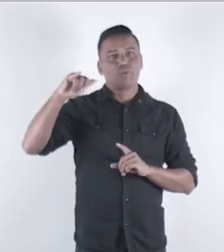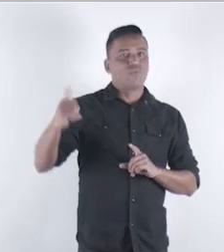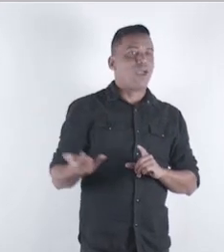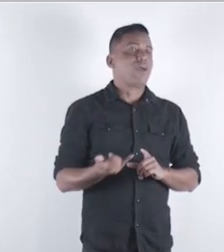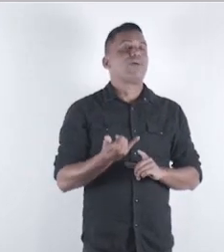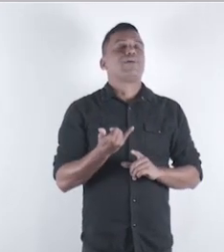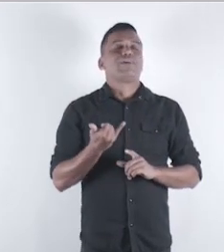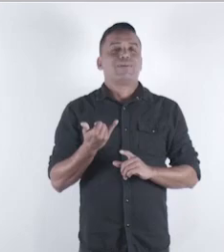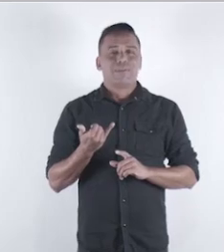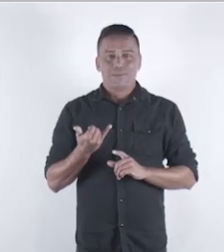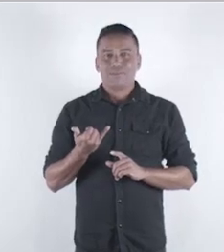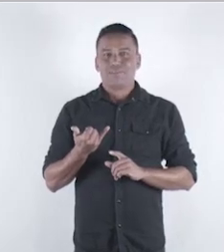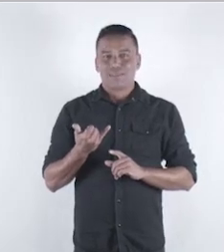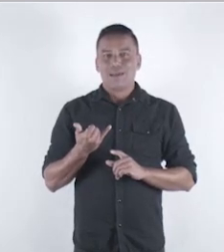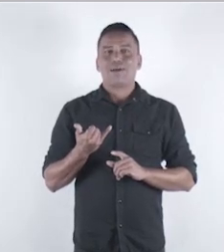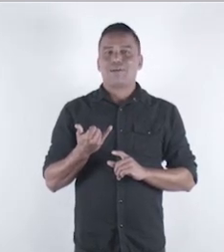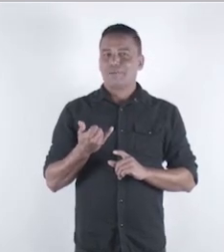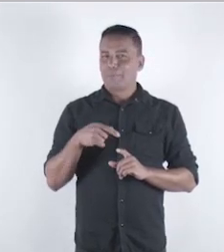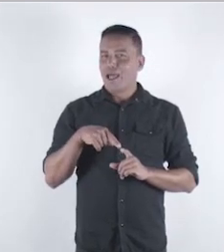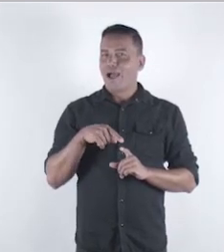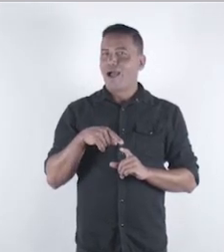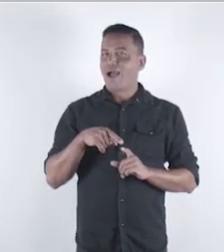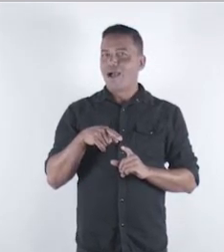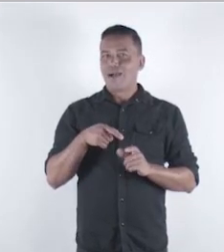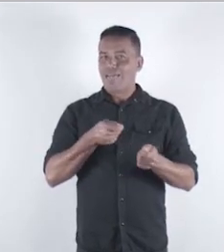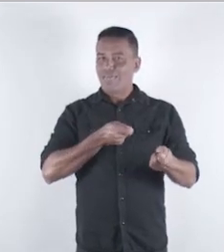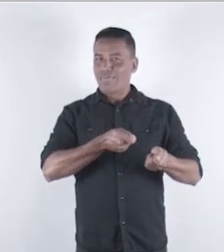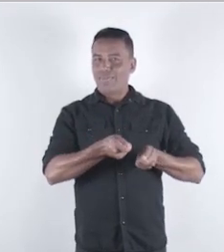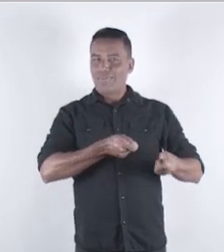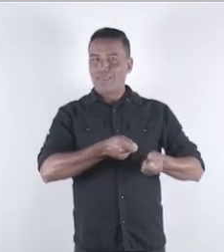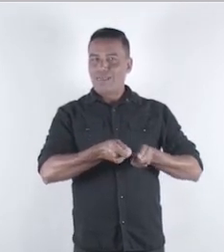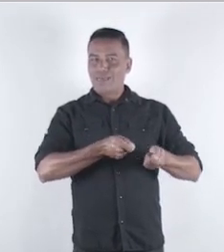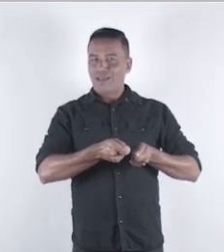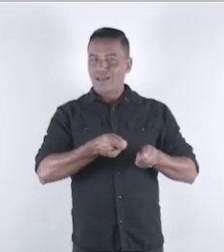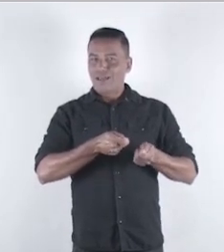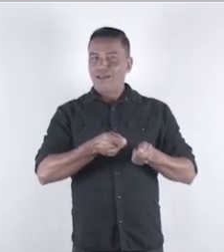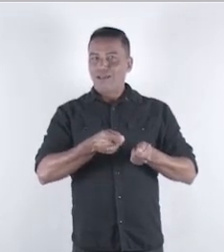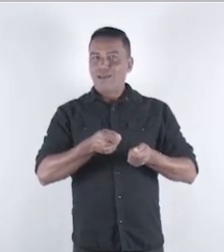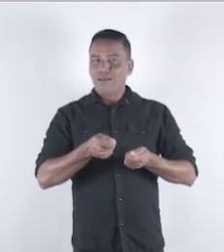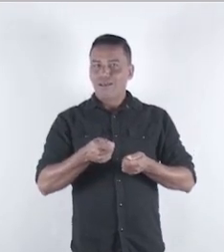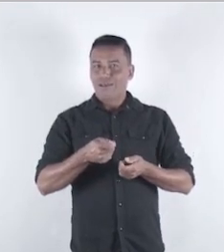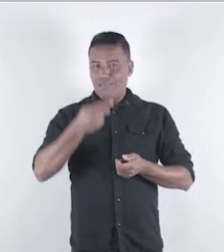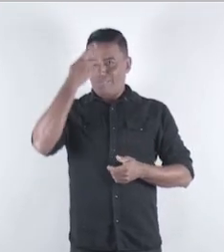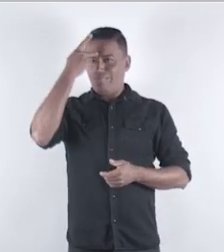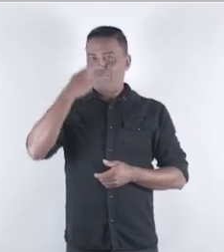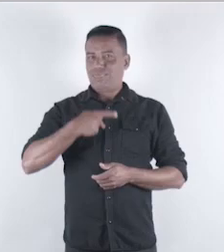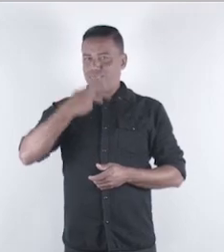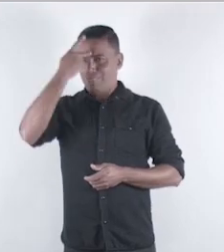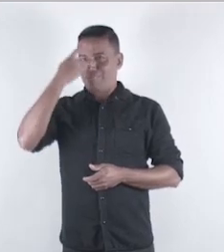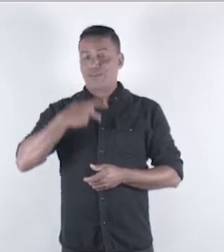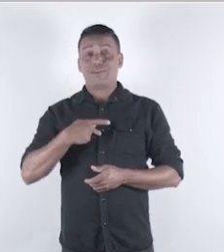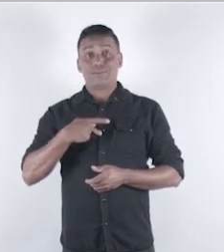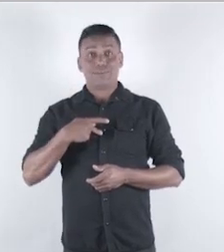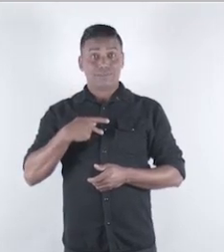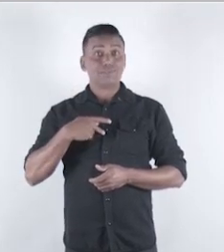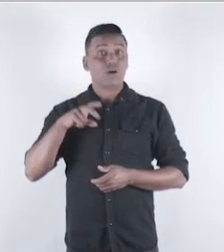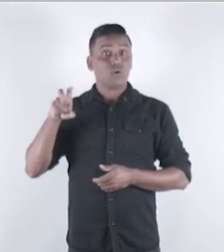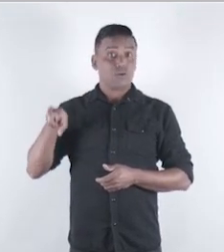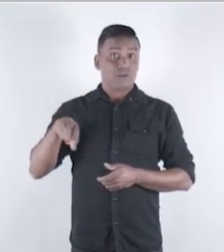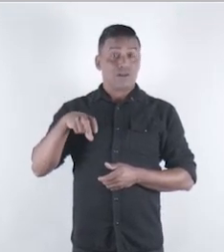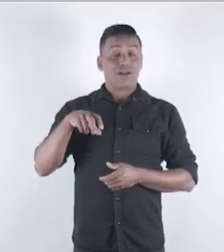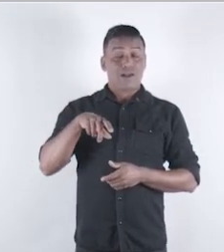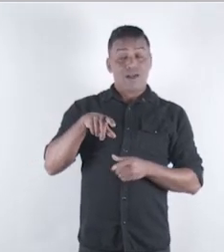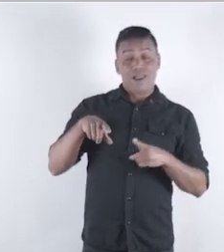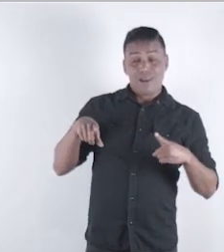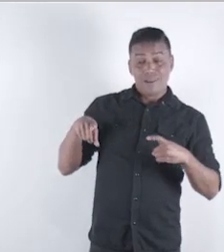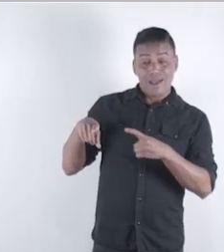disso para enaltecer, né, a vaidade dela, porque afinal de contas a lagarta acha que ela é a maior